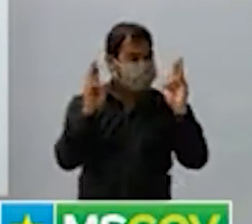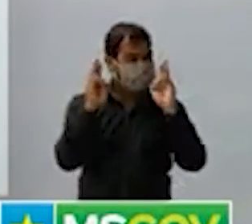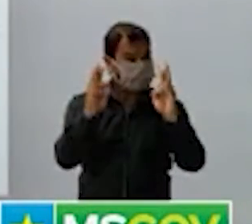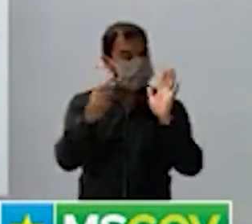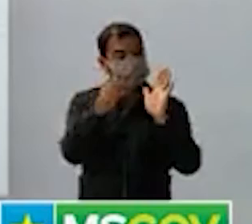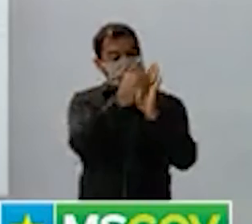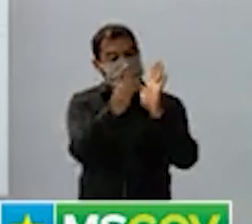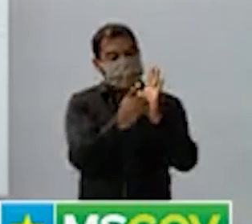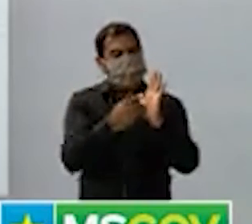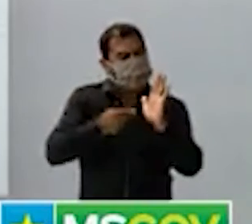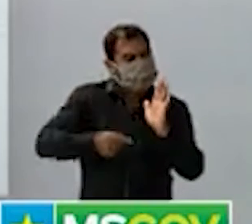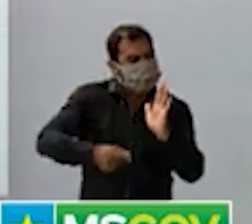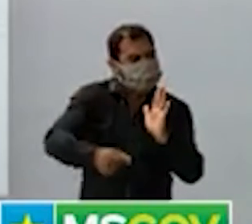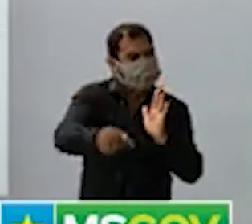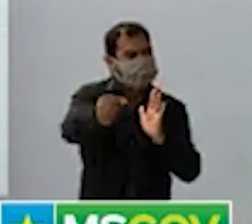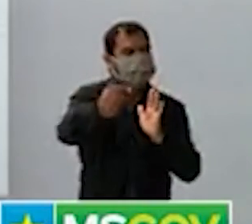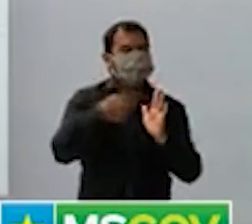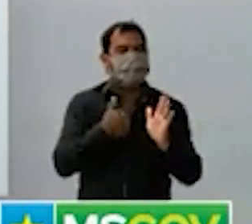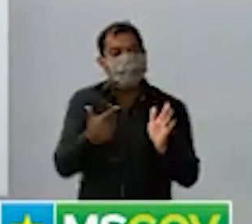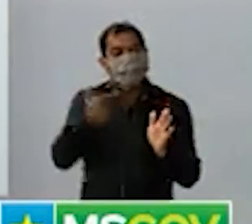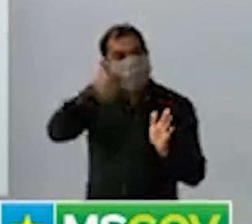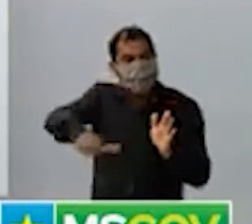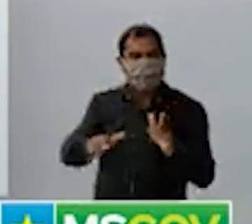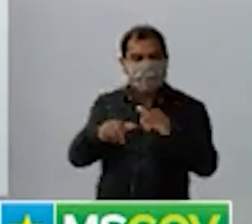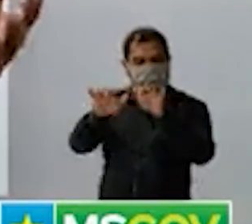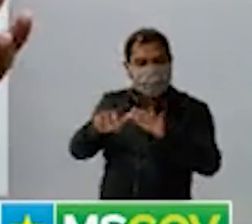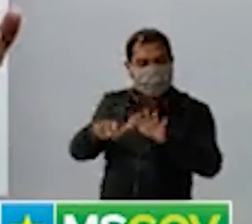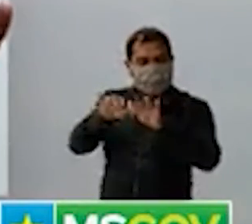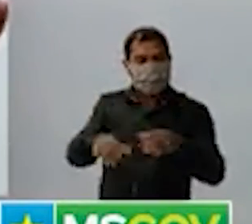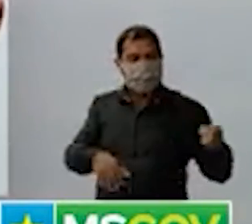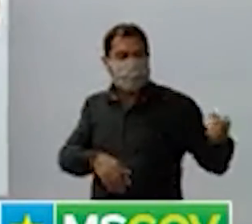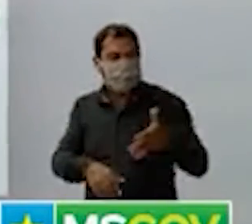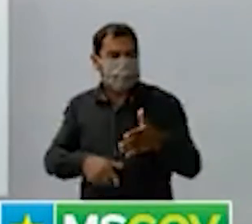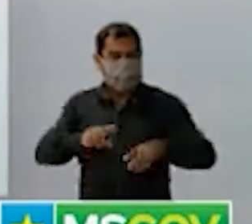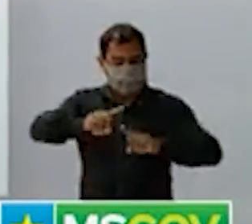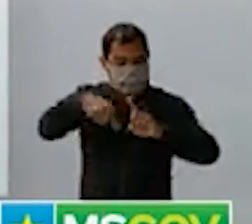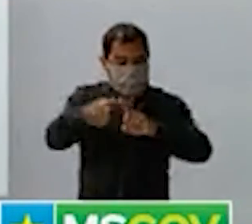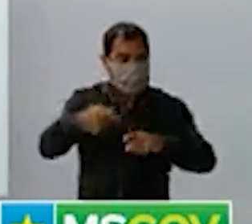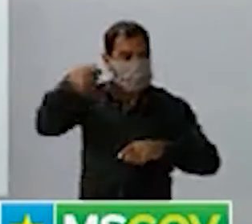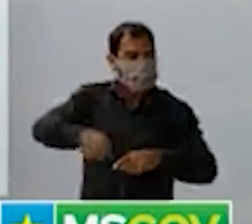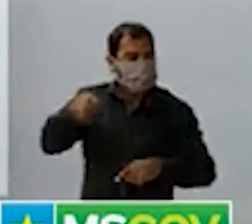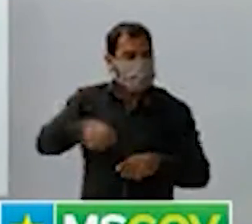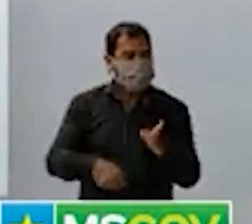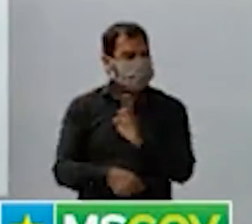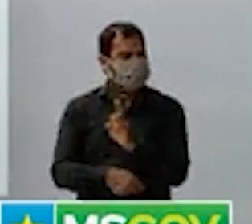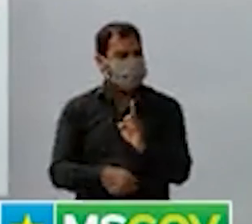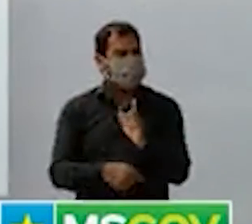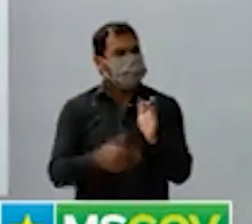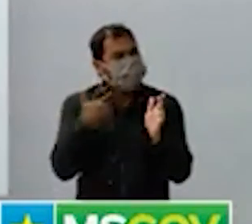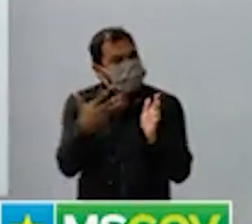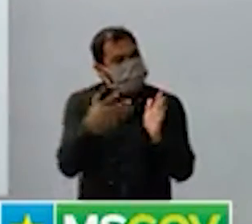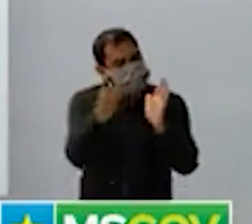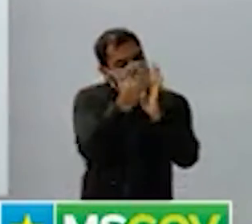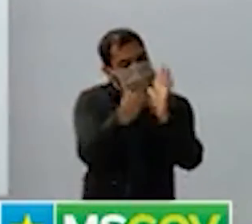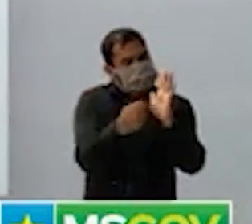que a gente não tem que reeditar um outro decreto mais restritivo se nós tivermos a consciência de